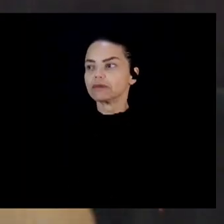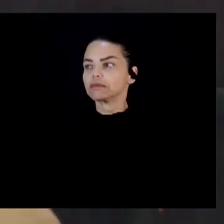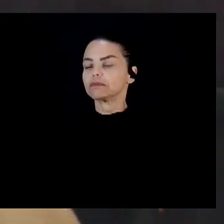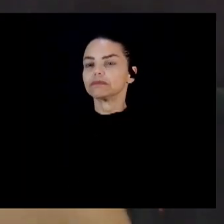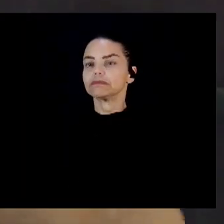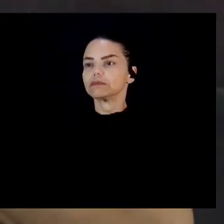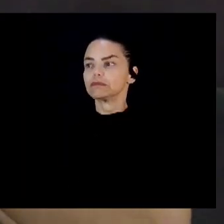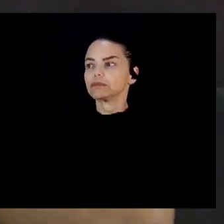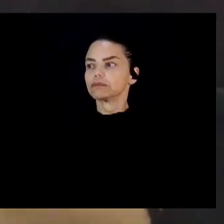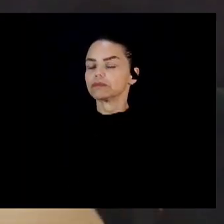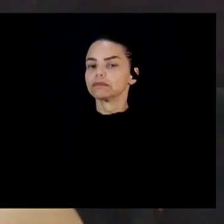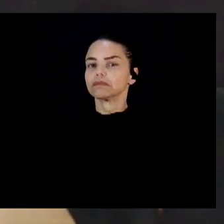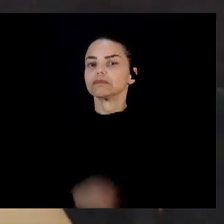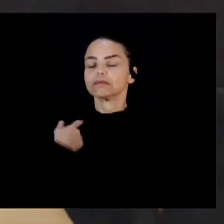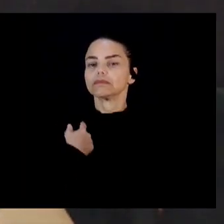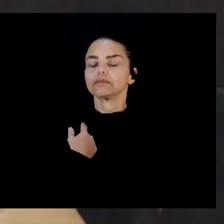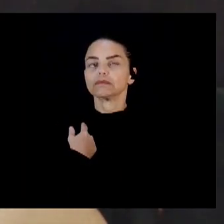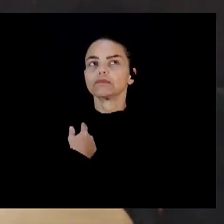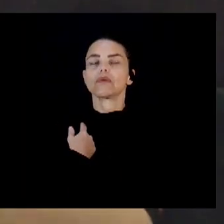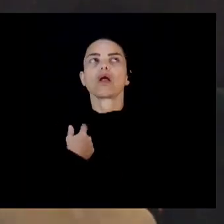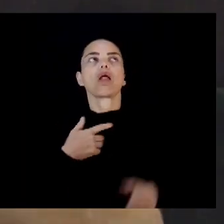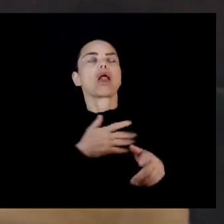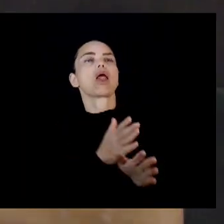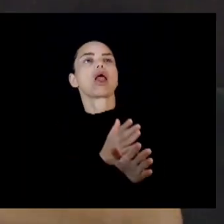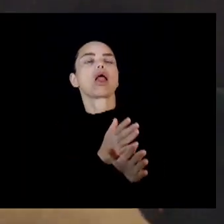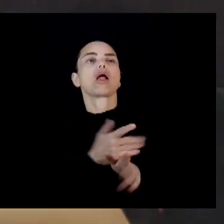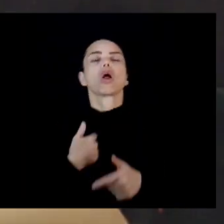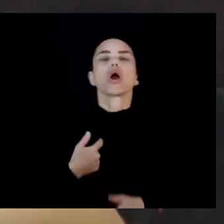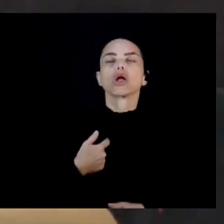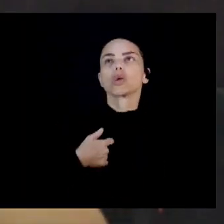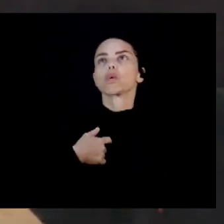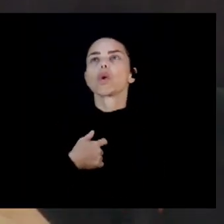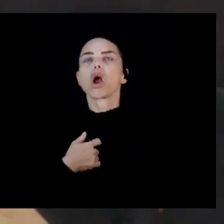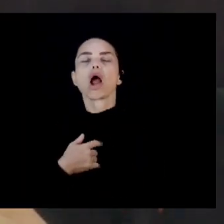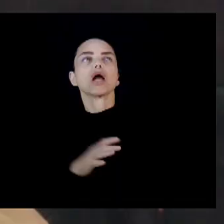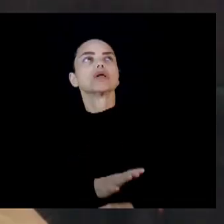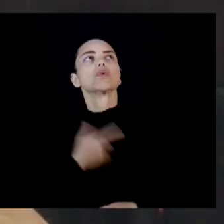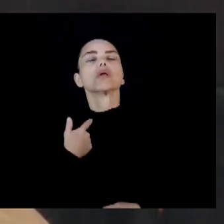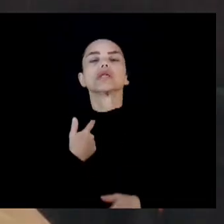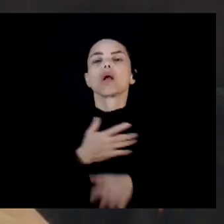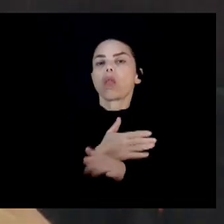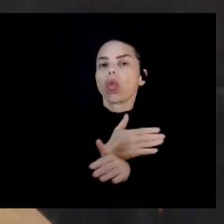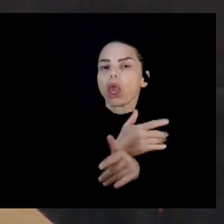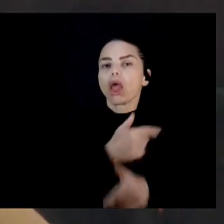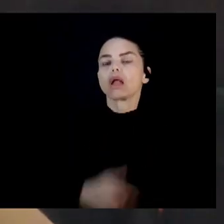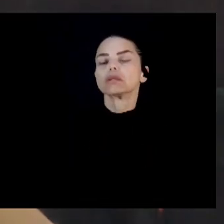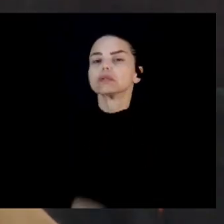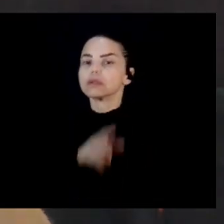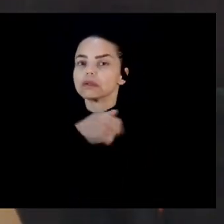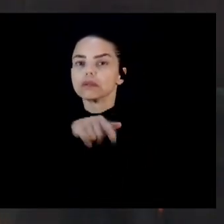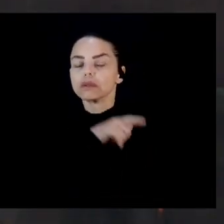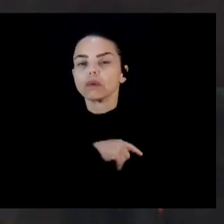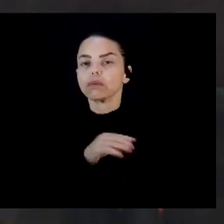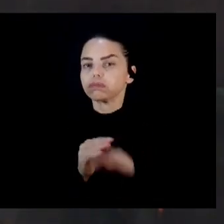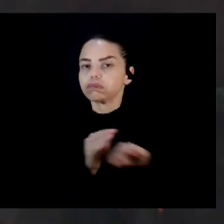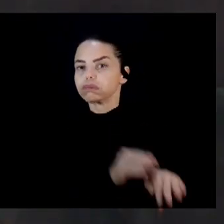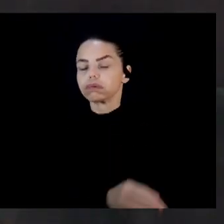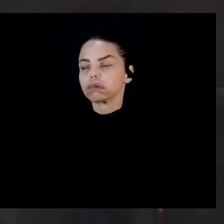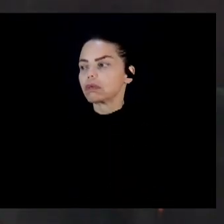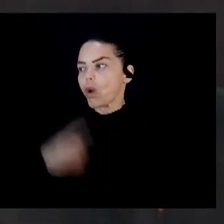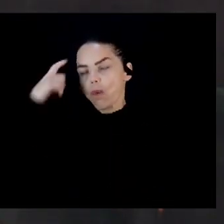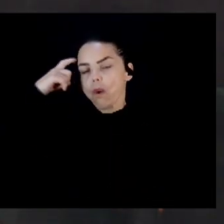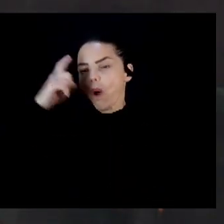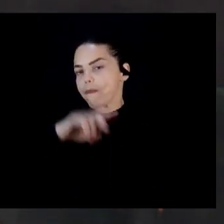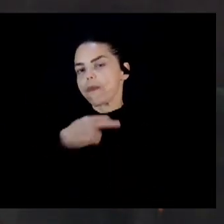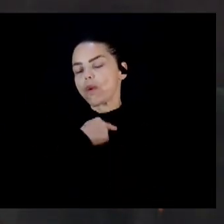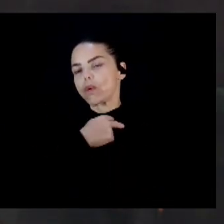deixa as distrações de lado, sabe? Não pensa muito, vai já direto. Sim. Sabe? Porque às vezes quando você tá ali, tá naquele